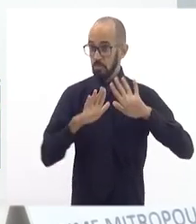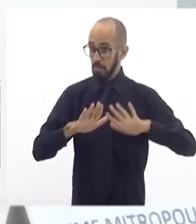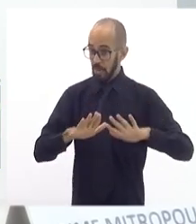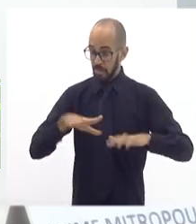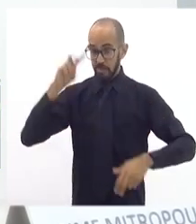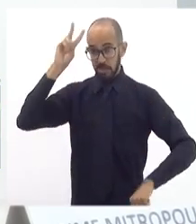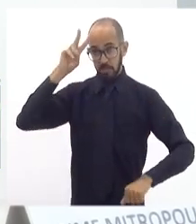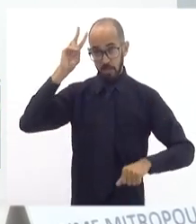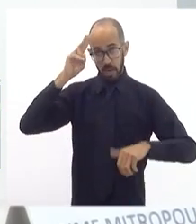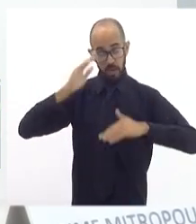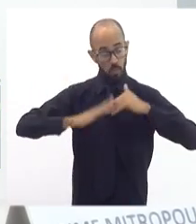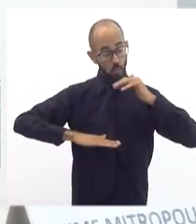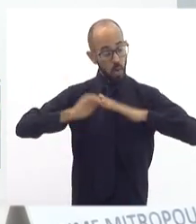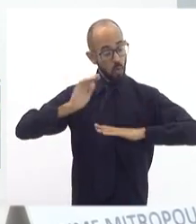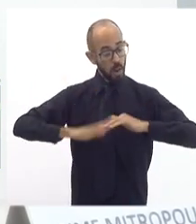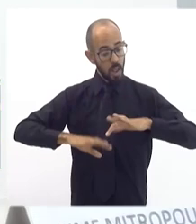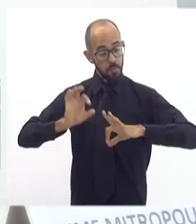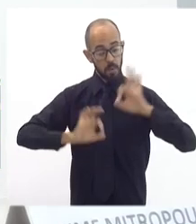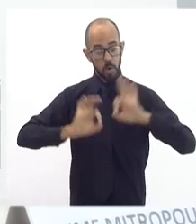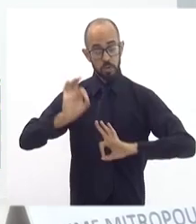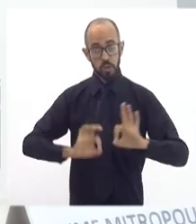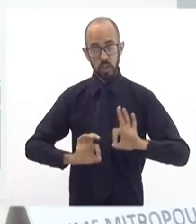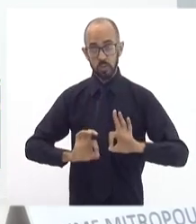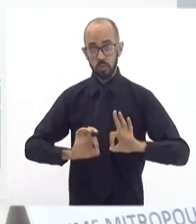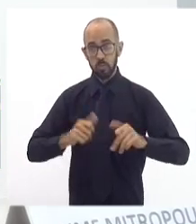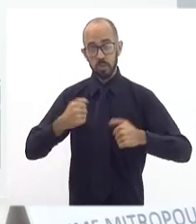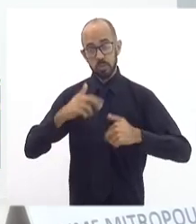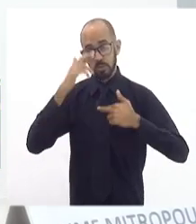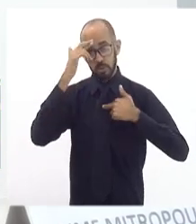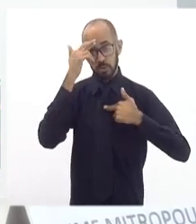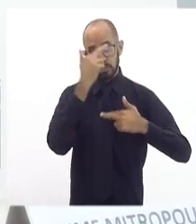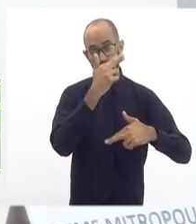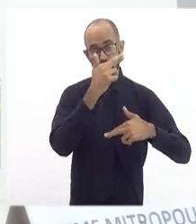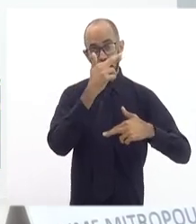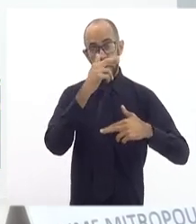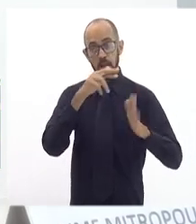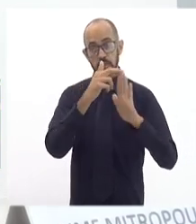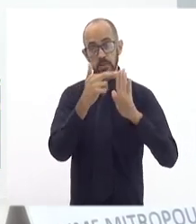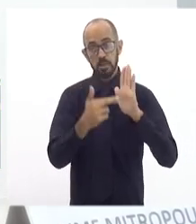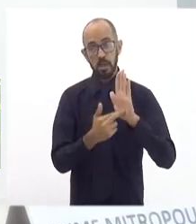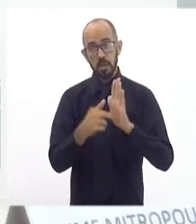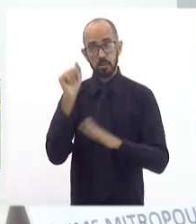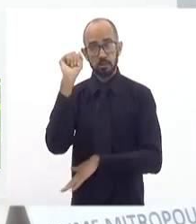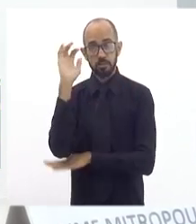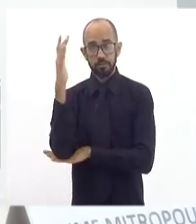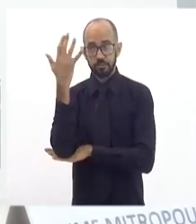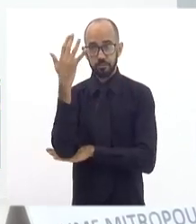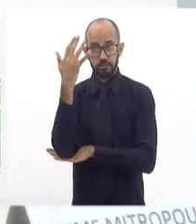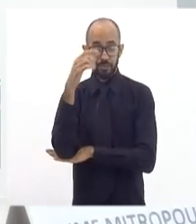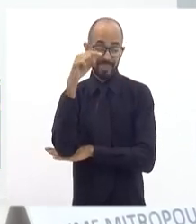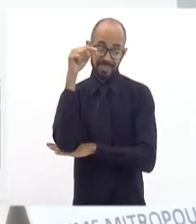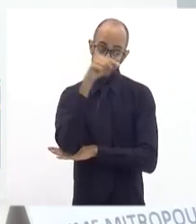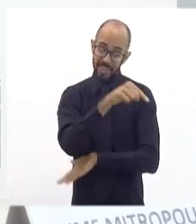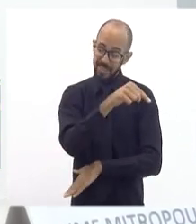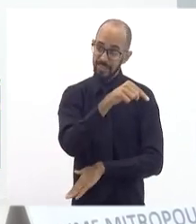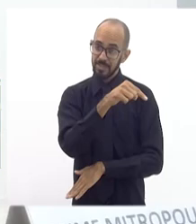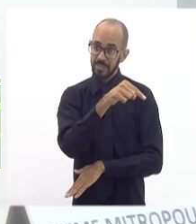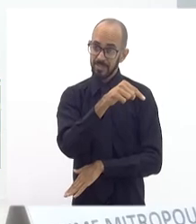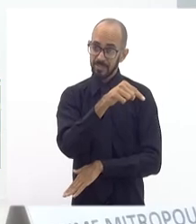qualquer desenvolver qualquer projeto qualquer empreendimento precisa respeitar as normas ambientais e nesse caso olha